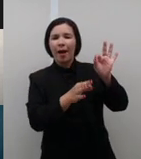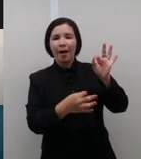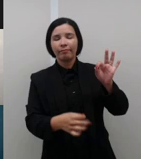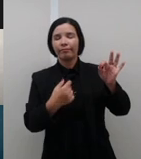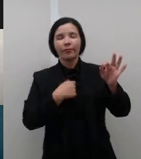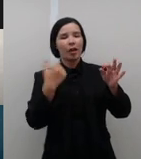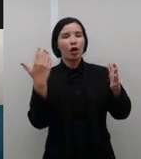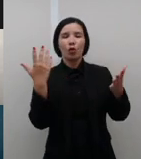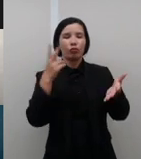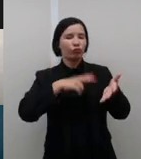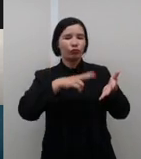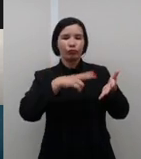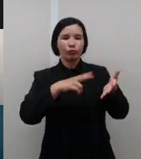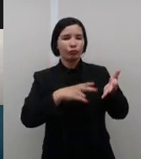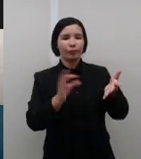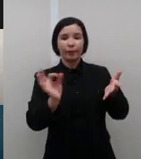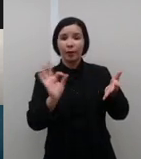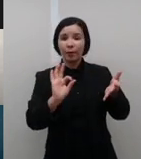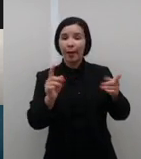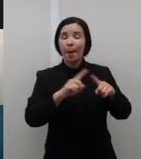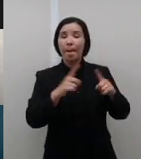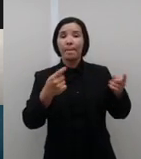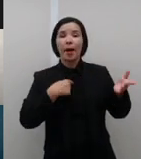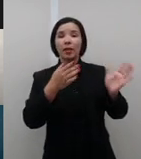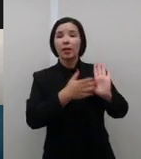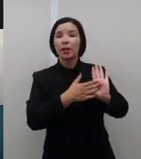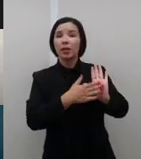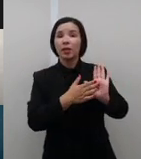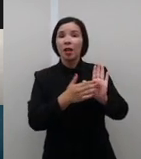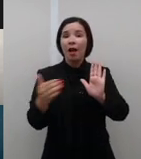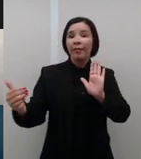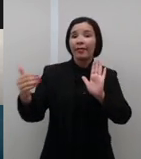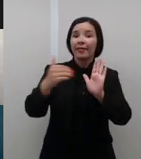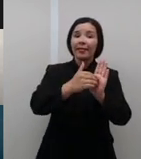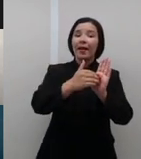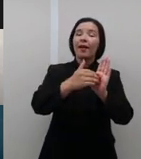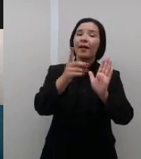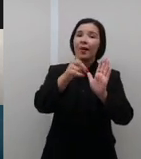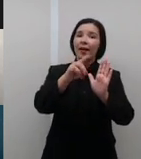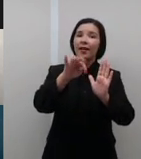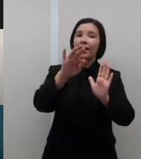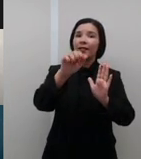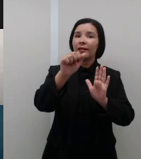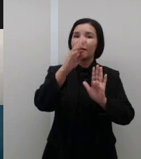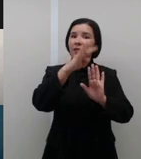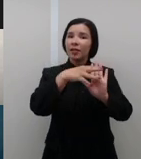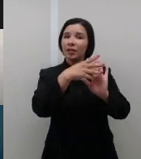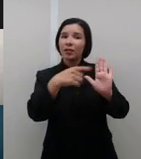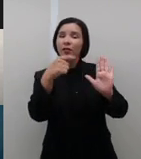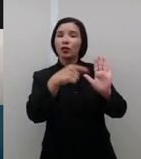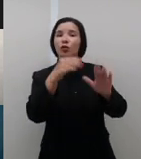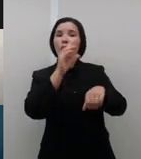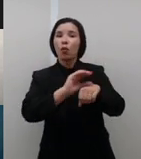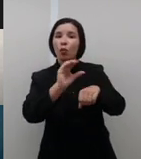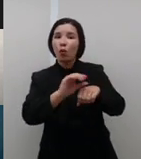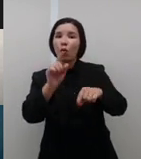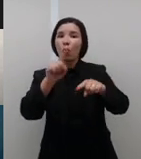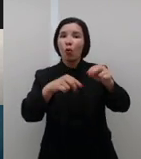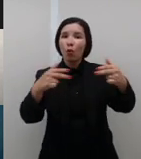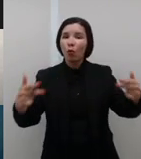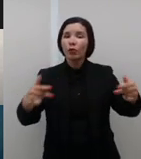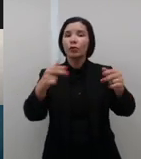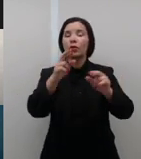ler, mas está aqui estabelecendo datas para os cursos, para títulos no que diz respeito, por exemplo, a